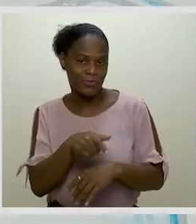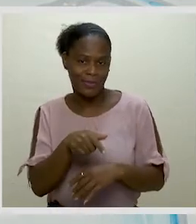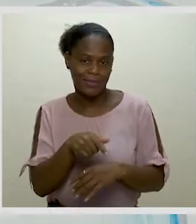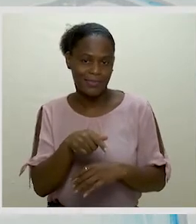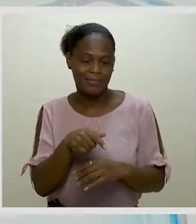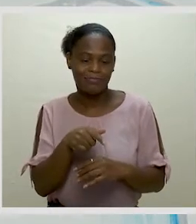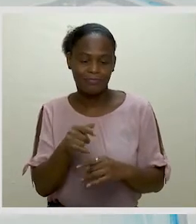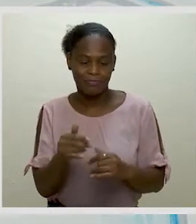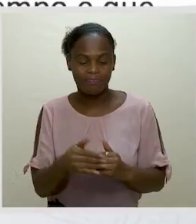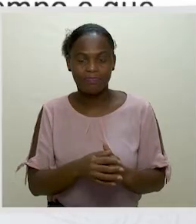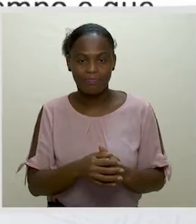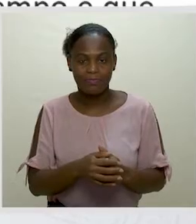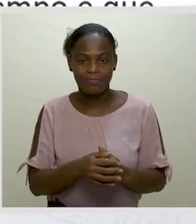ver?